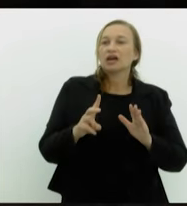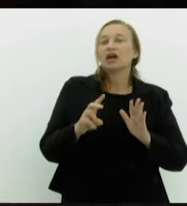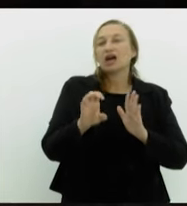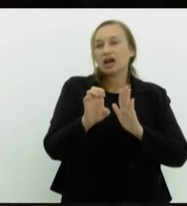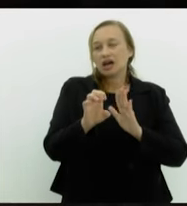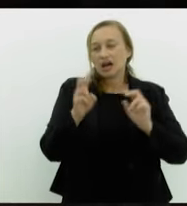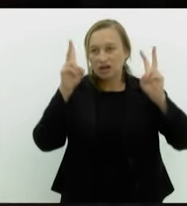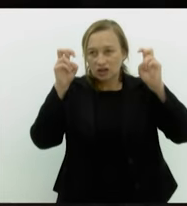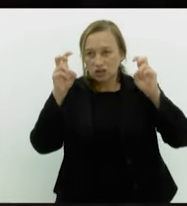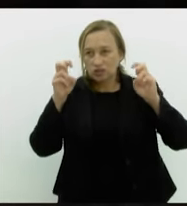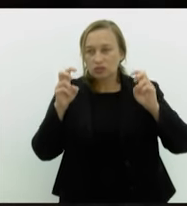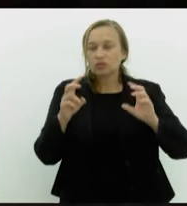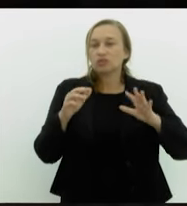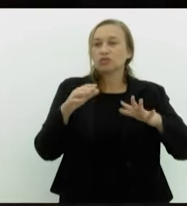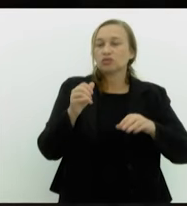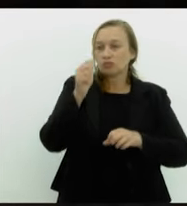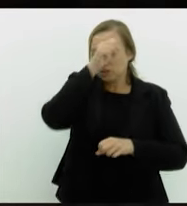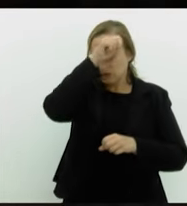Municipal, Desenvolvimento